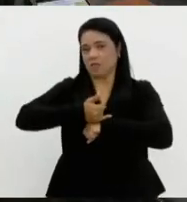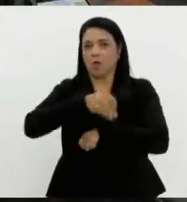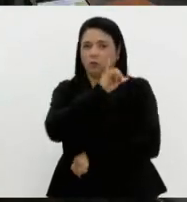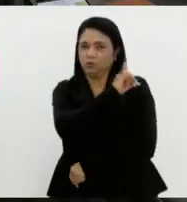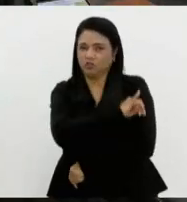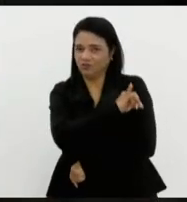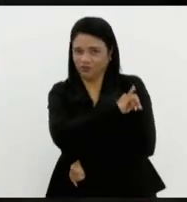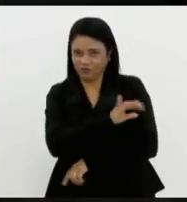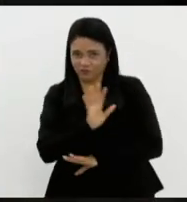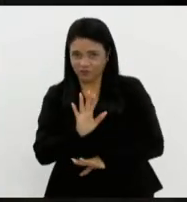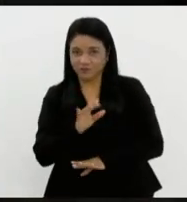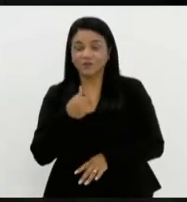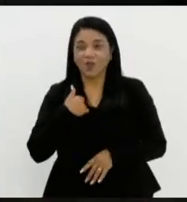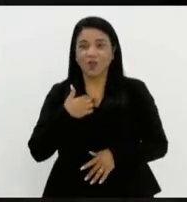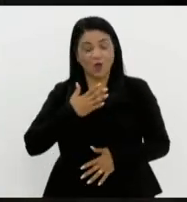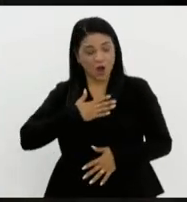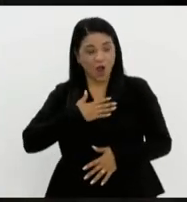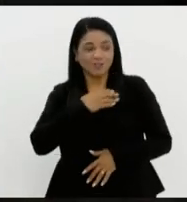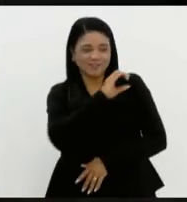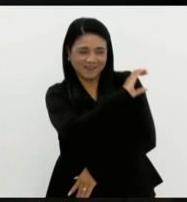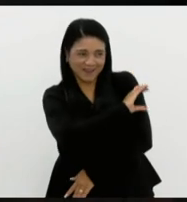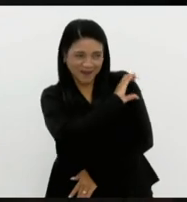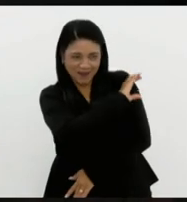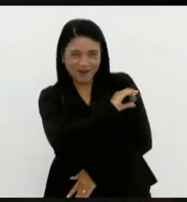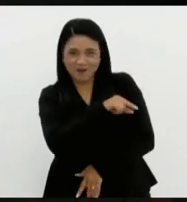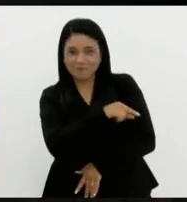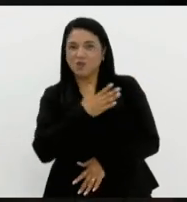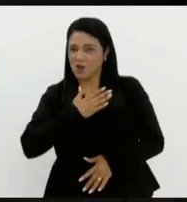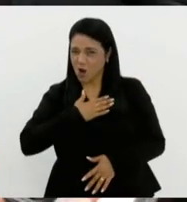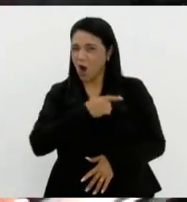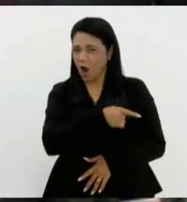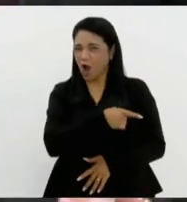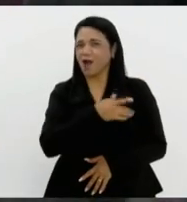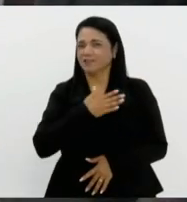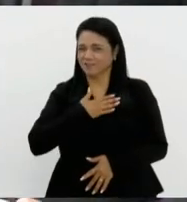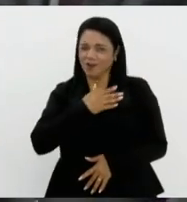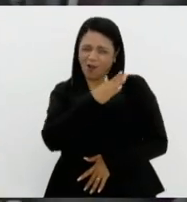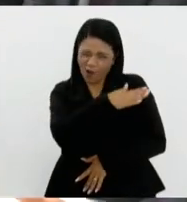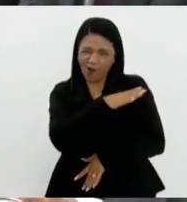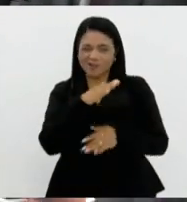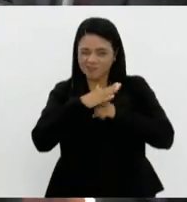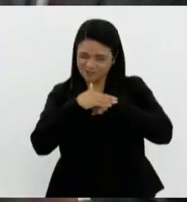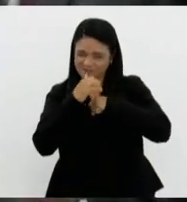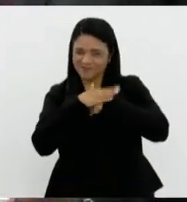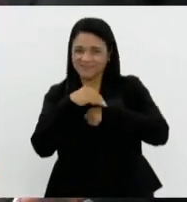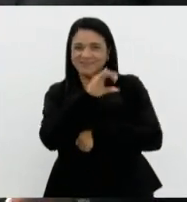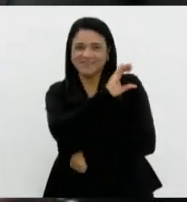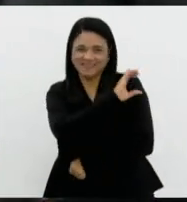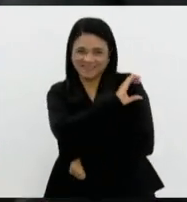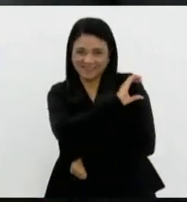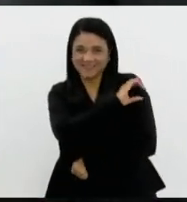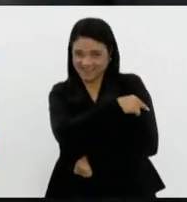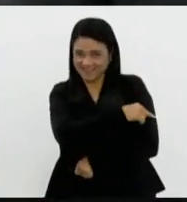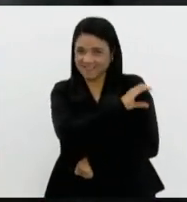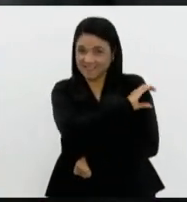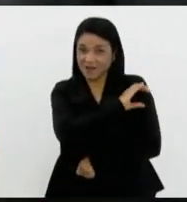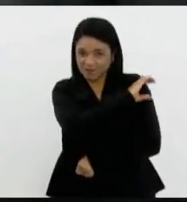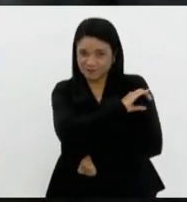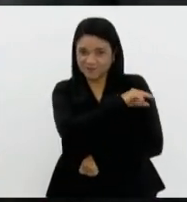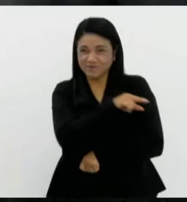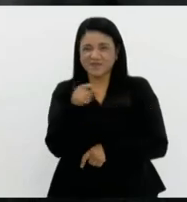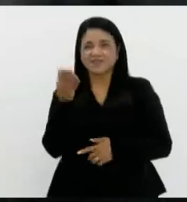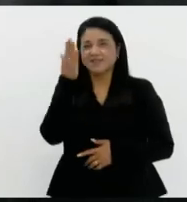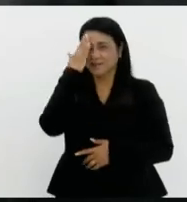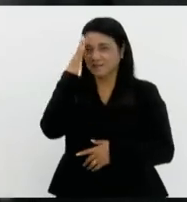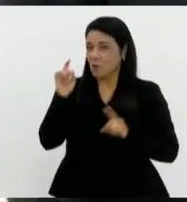adora a parte boa de Campos, que sou eu, você, Carla, ele gosta da parte boa, ele gosta. Ele tem esse chamego. E você vê que o mandato dele, presidente, vem